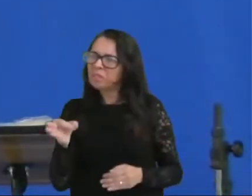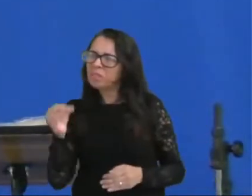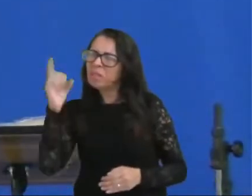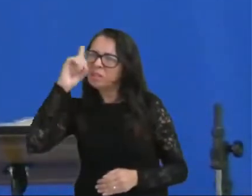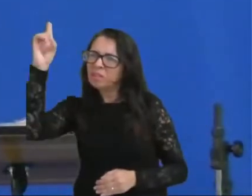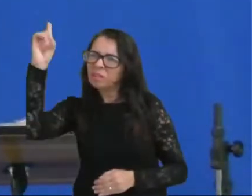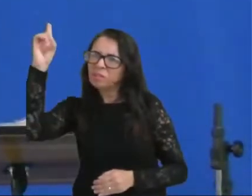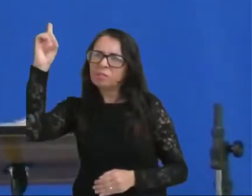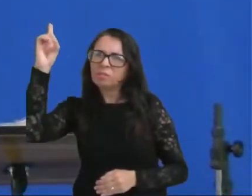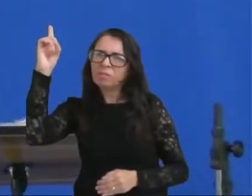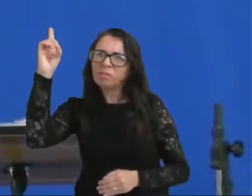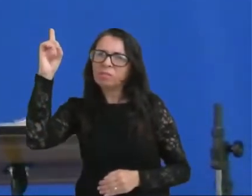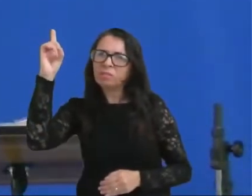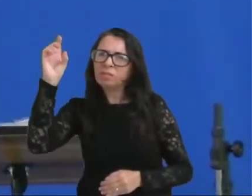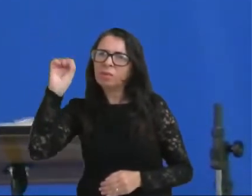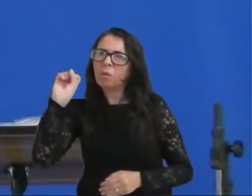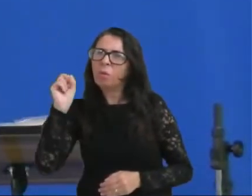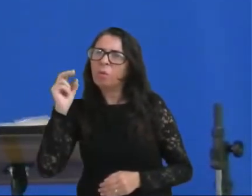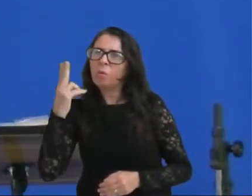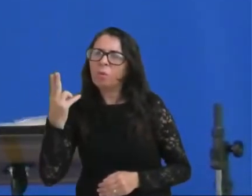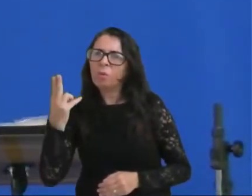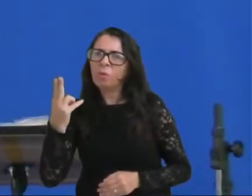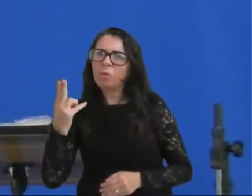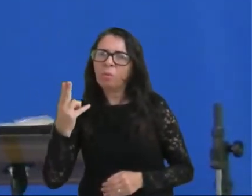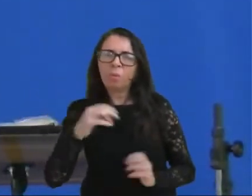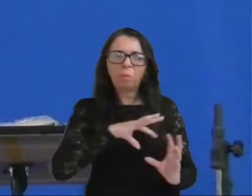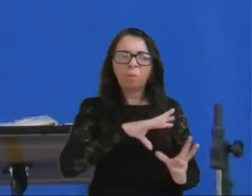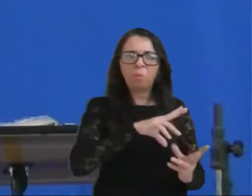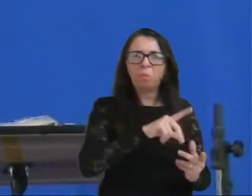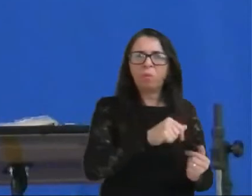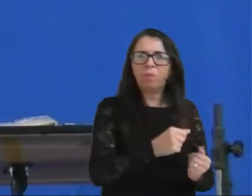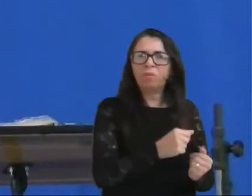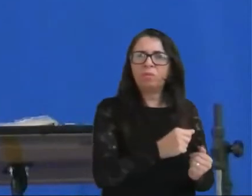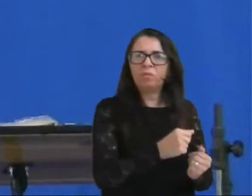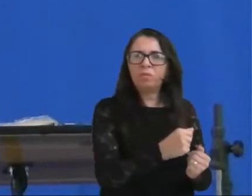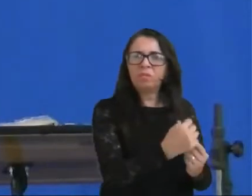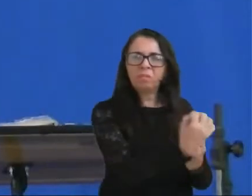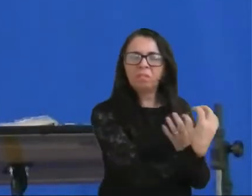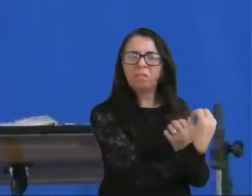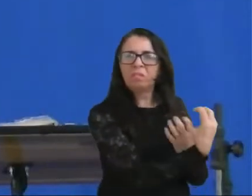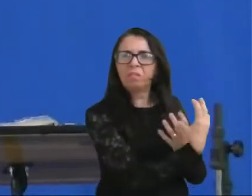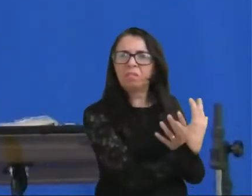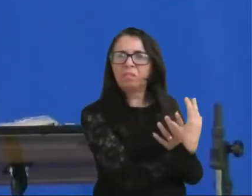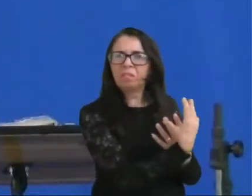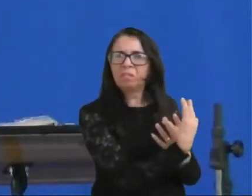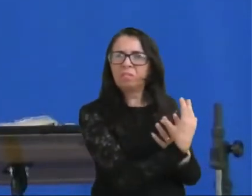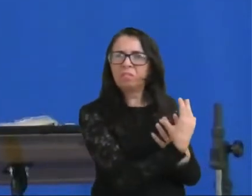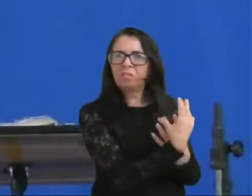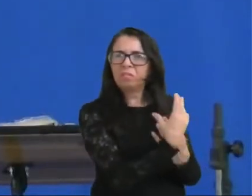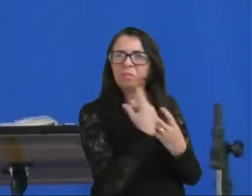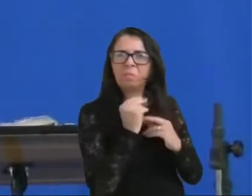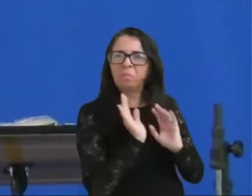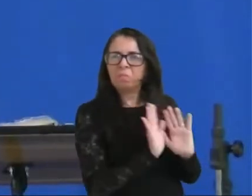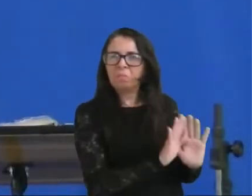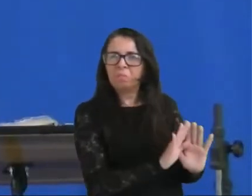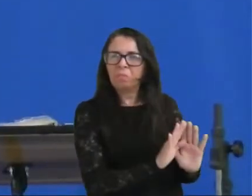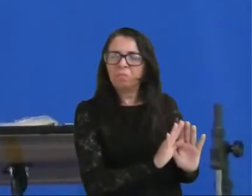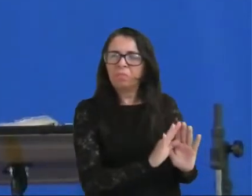ela não conseguiu lutar, contra ela mesma. Ela foi derrotada por si